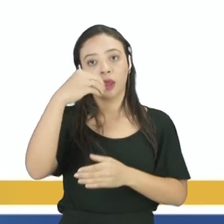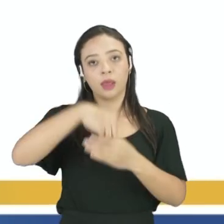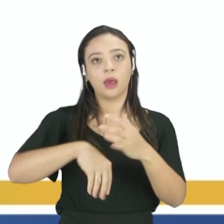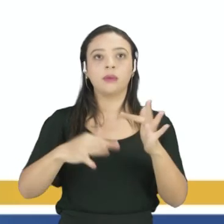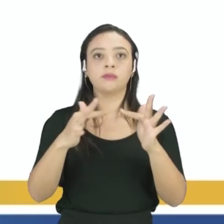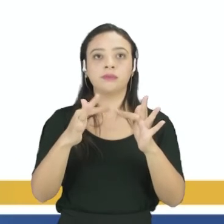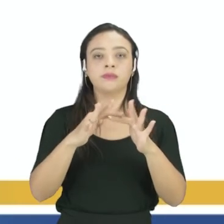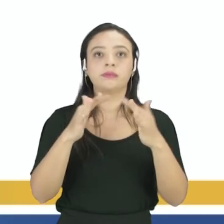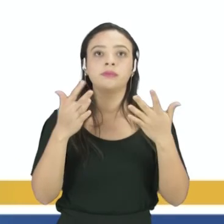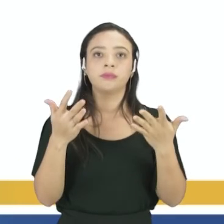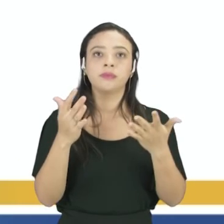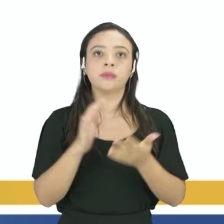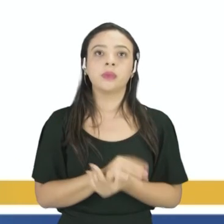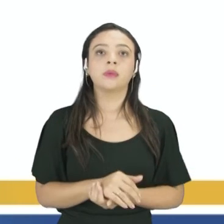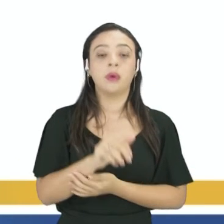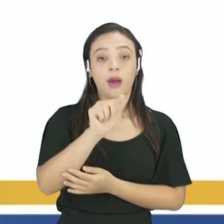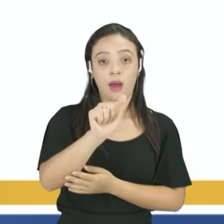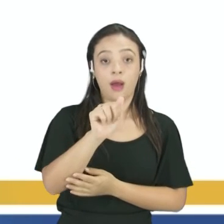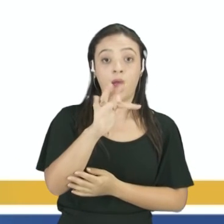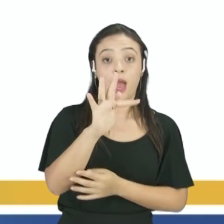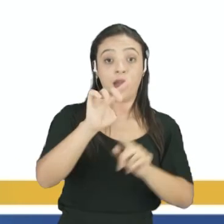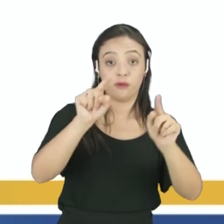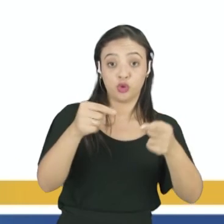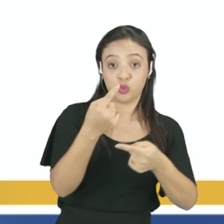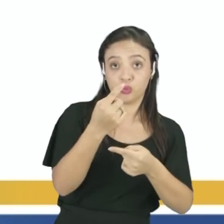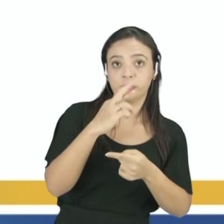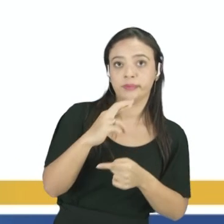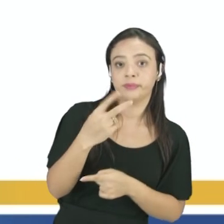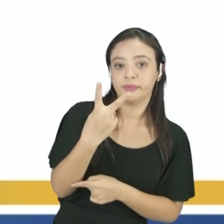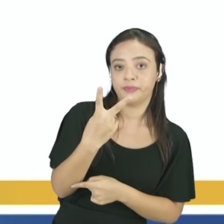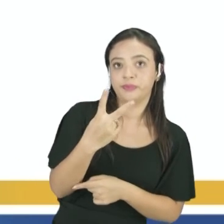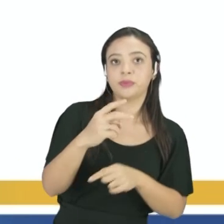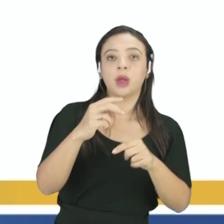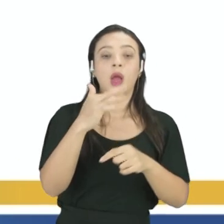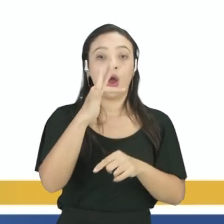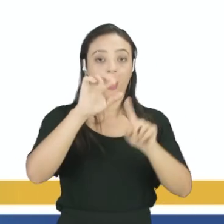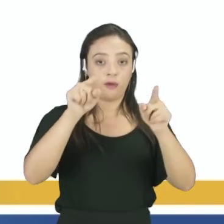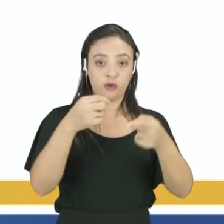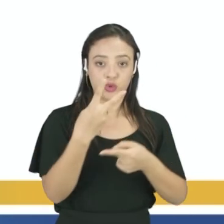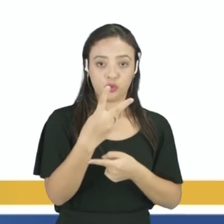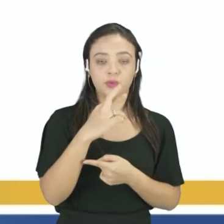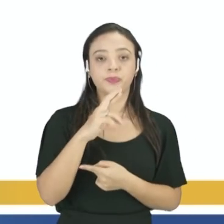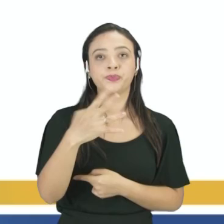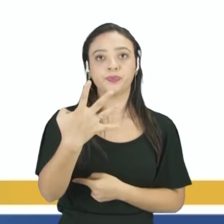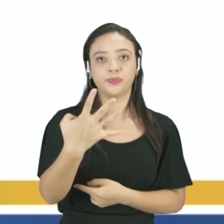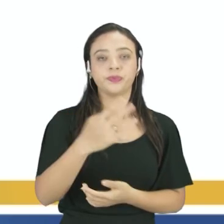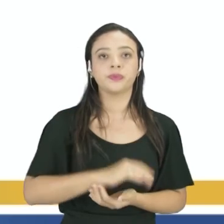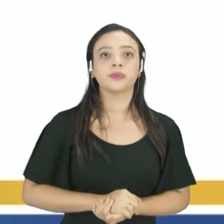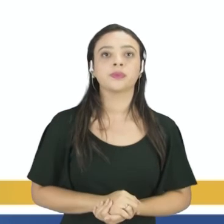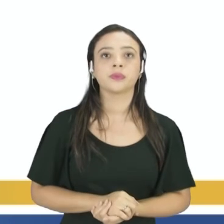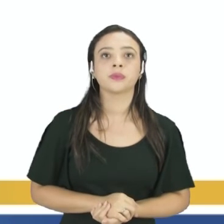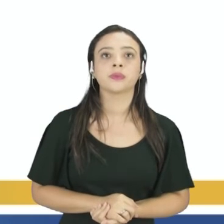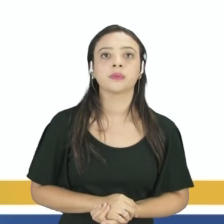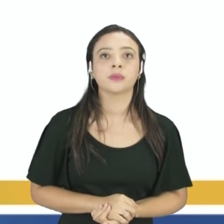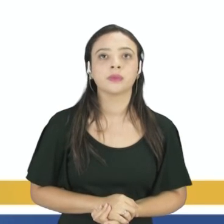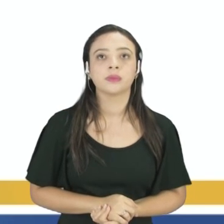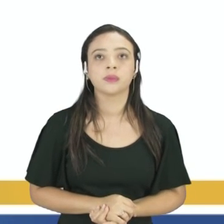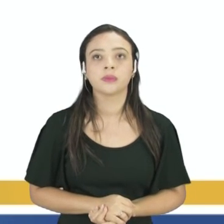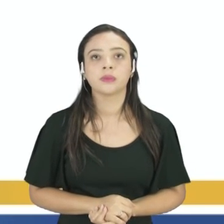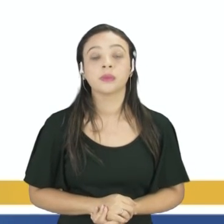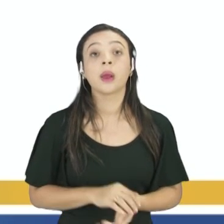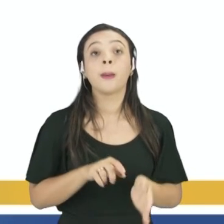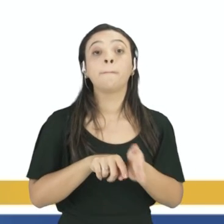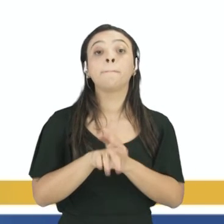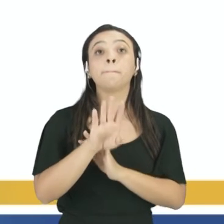seria 4. Então respondendo a letra A, o f de 1 é 2 e o f de 2 é 4. Para que valor de x tem-se o f de